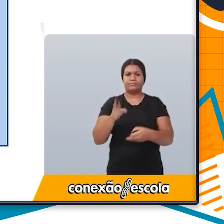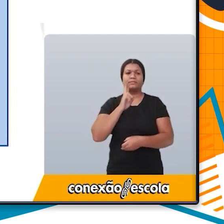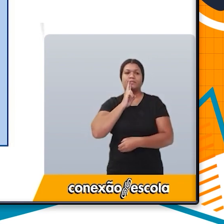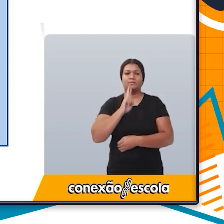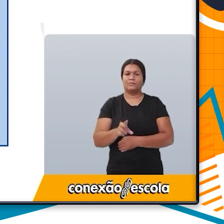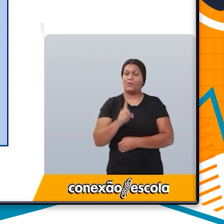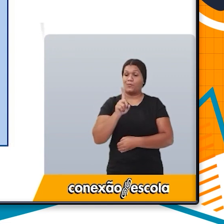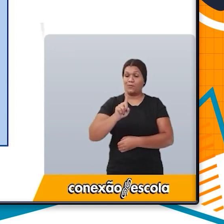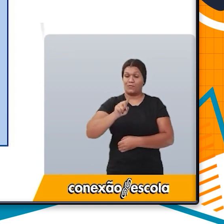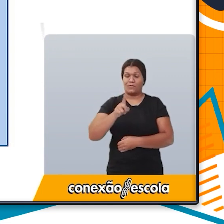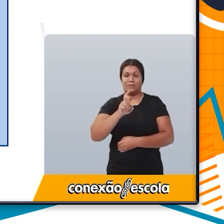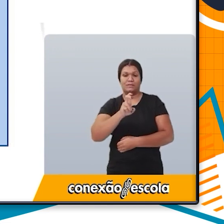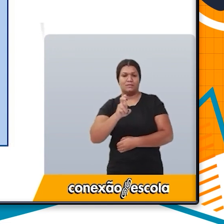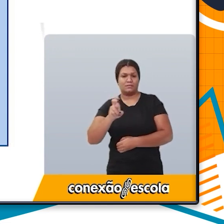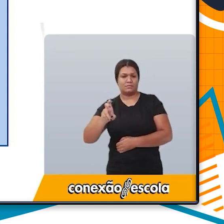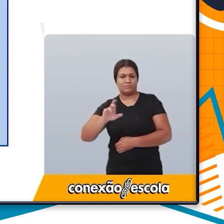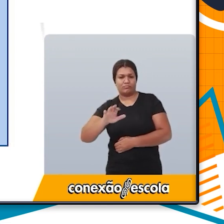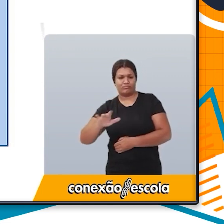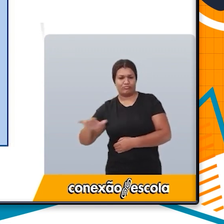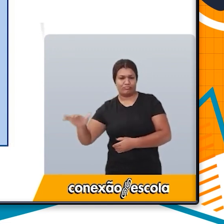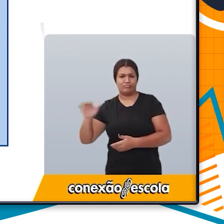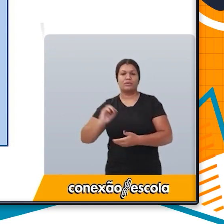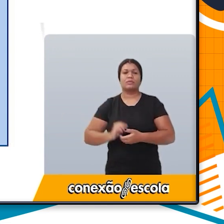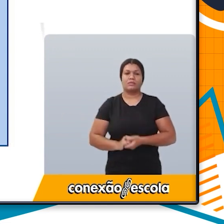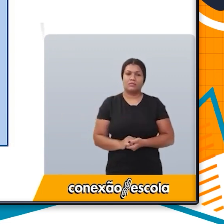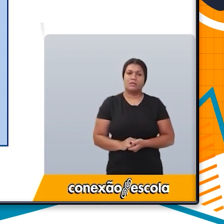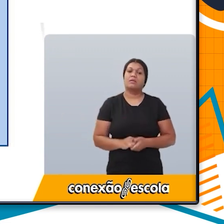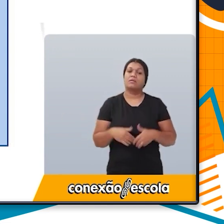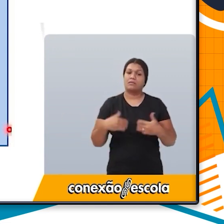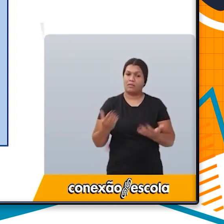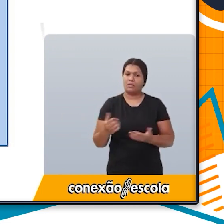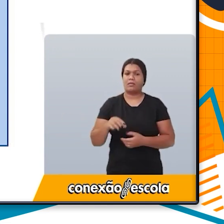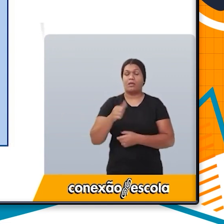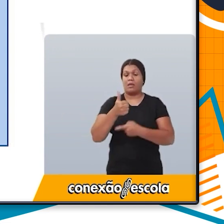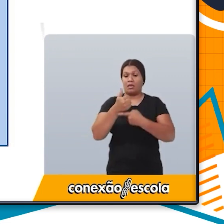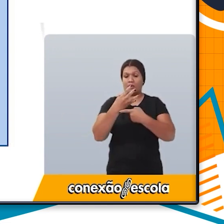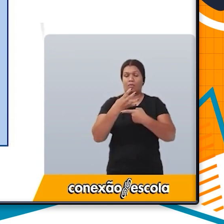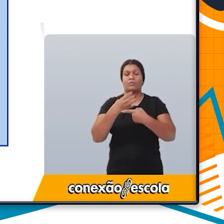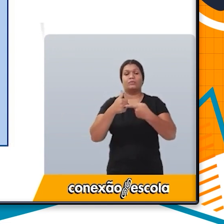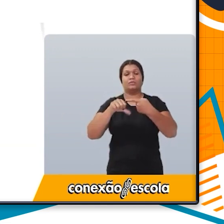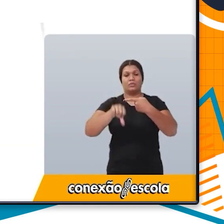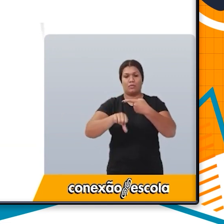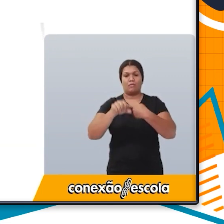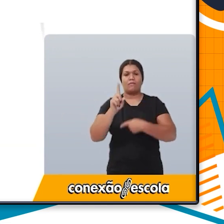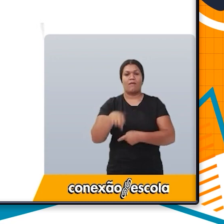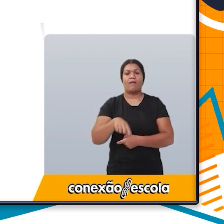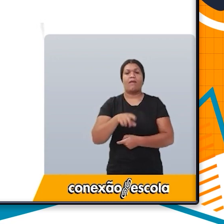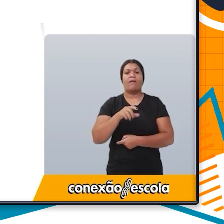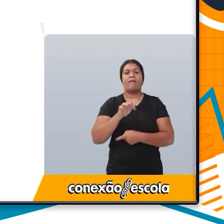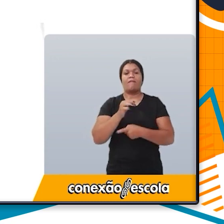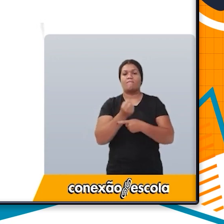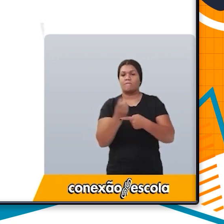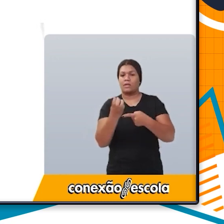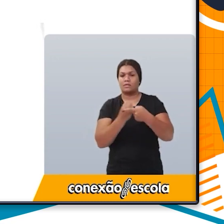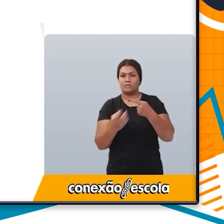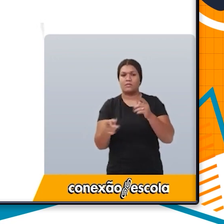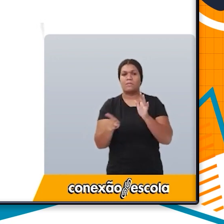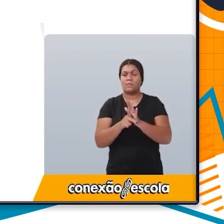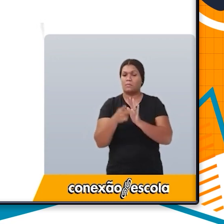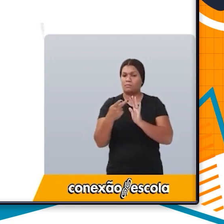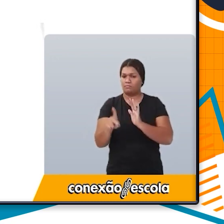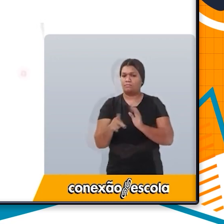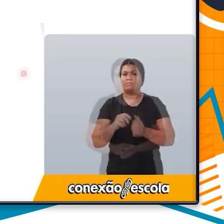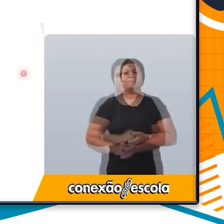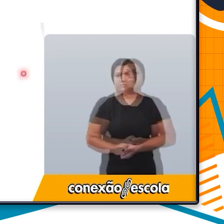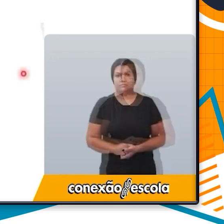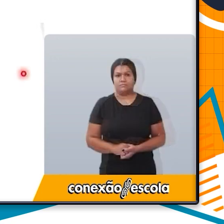resultado. Então, 14 nonos é a fração geratriz dessa dízima periódica.